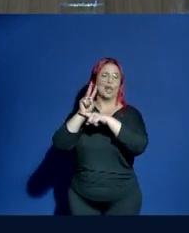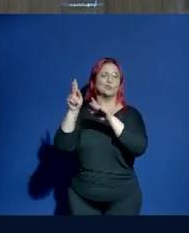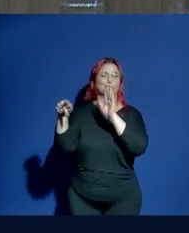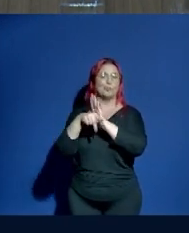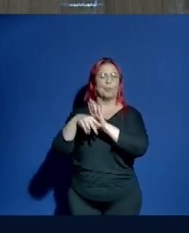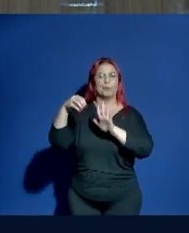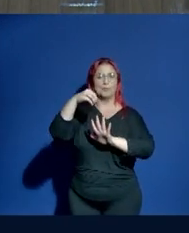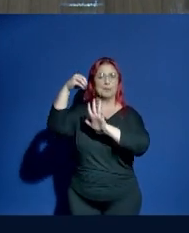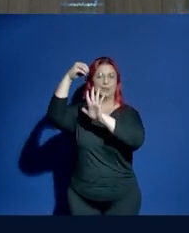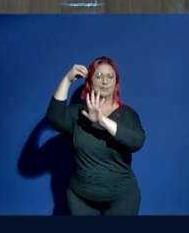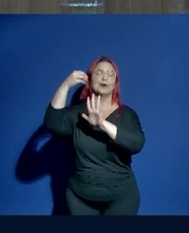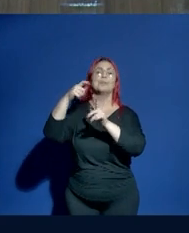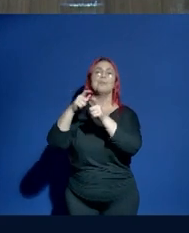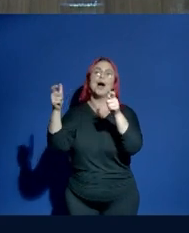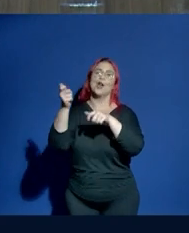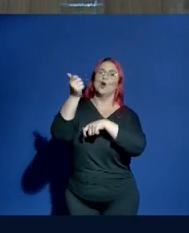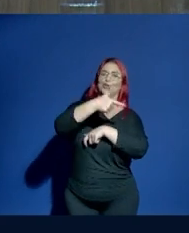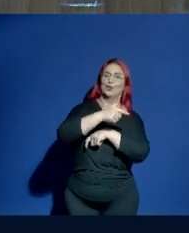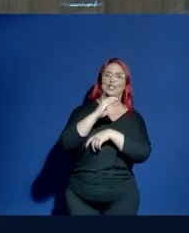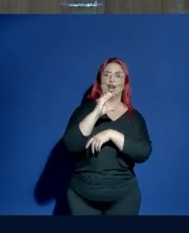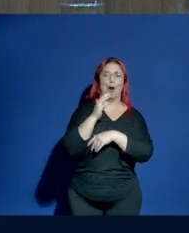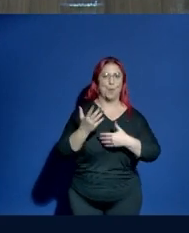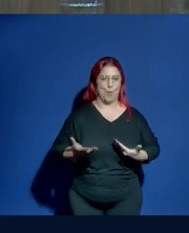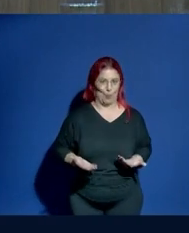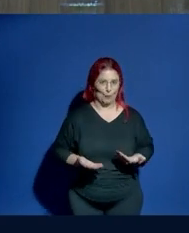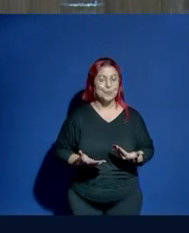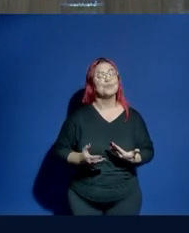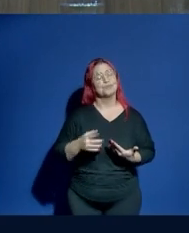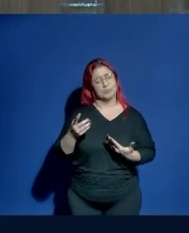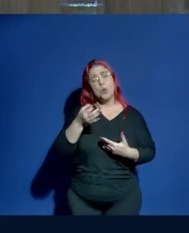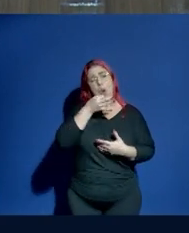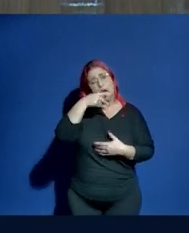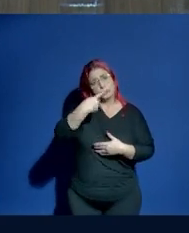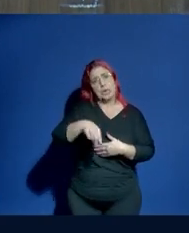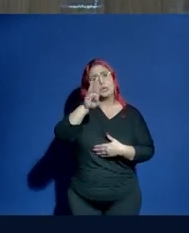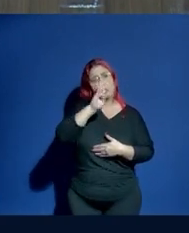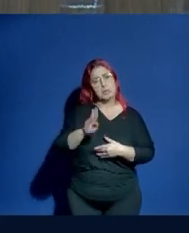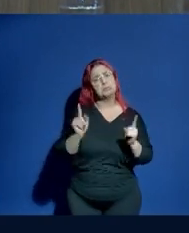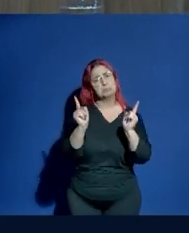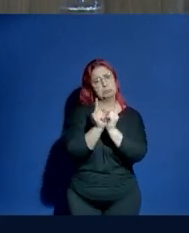e espero que isso seja feito no Brasil aí não não curto prazo